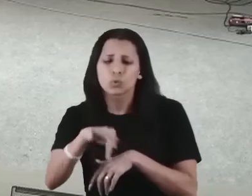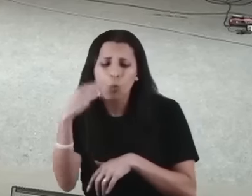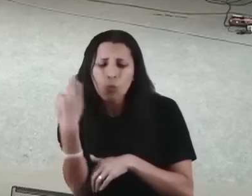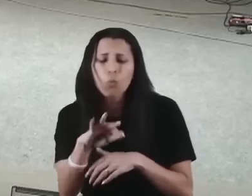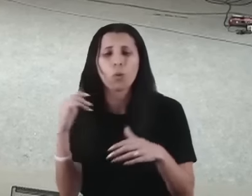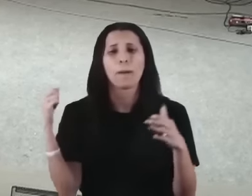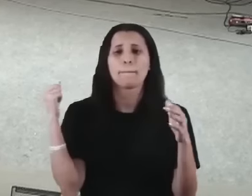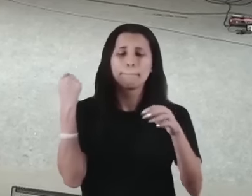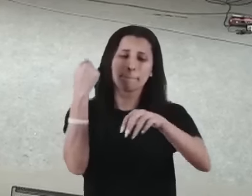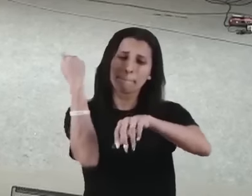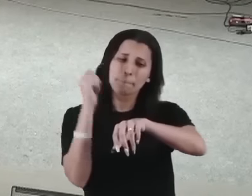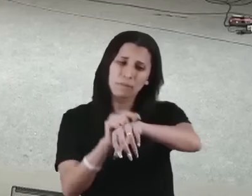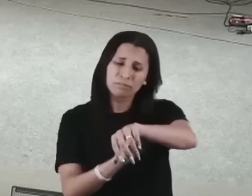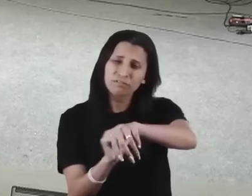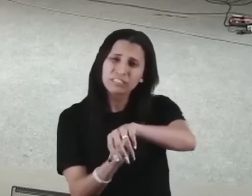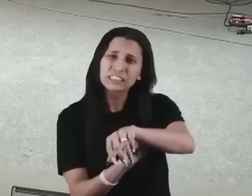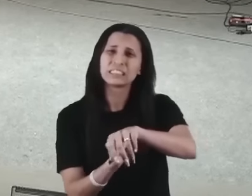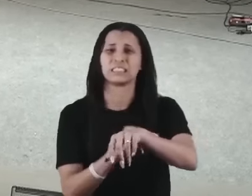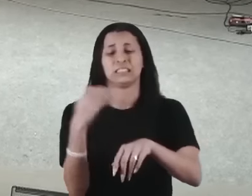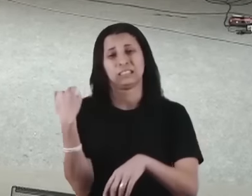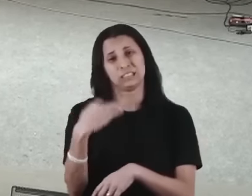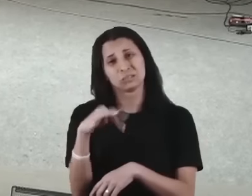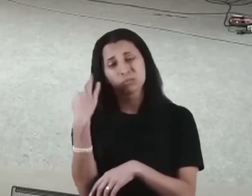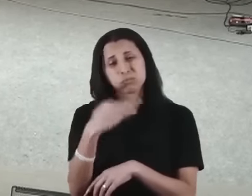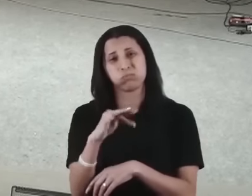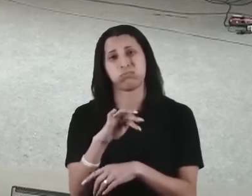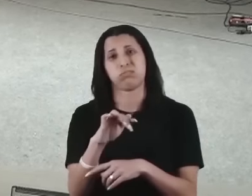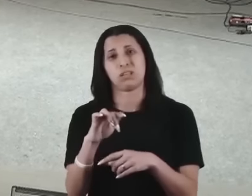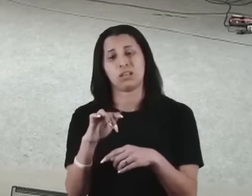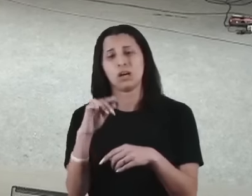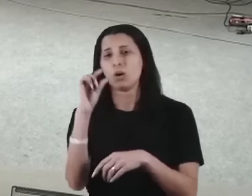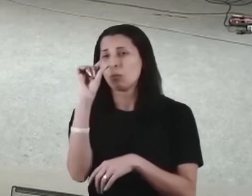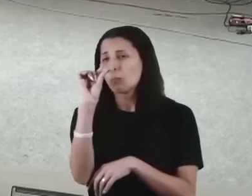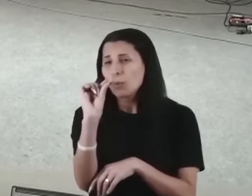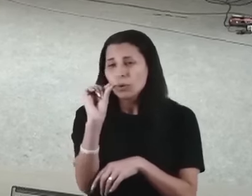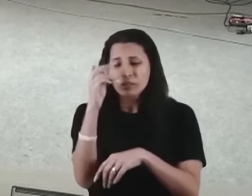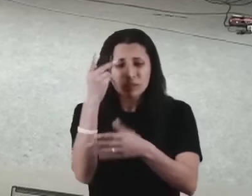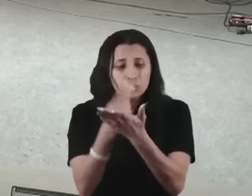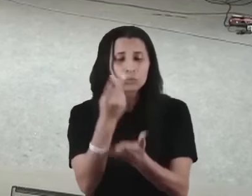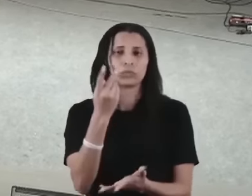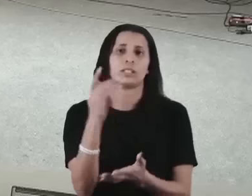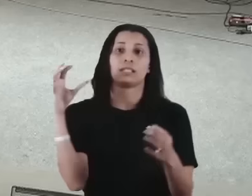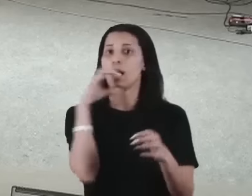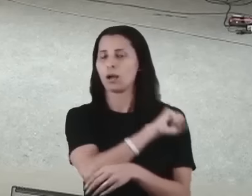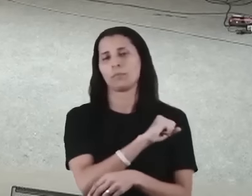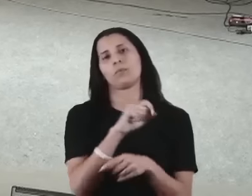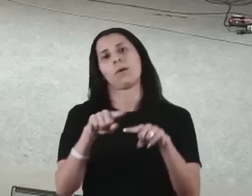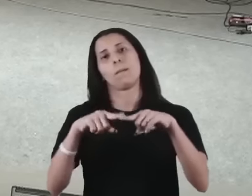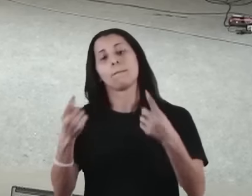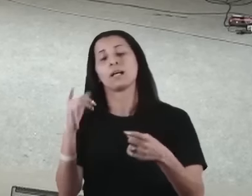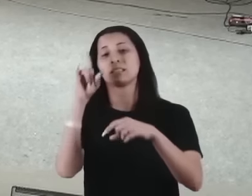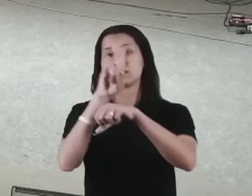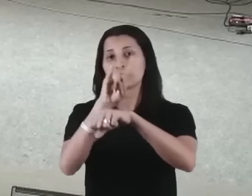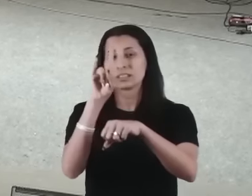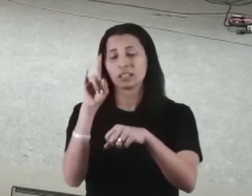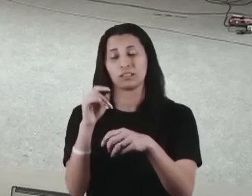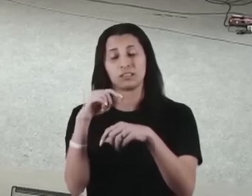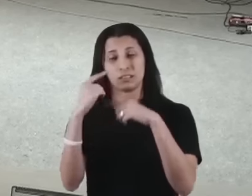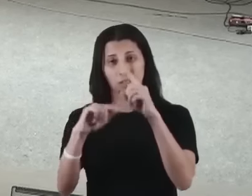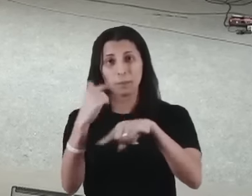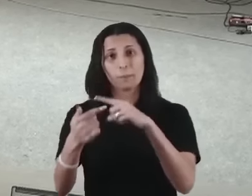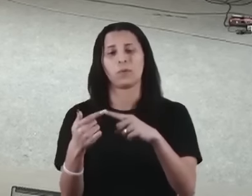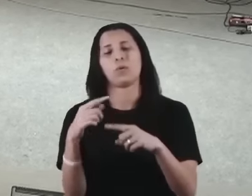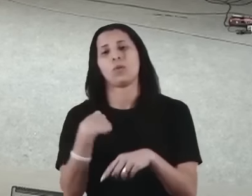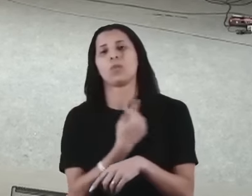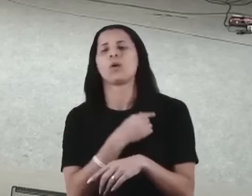o corte e leva a segundos para acontecer mas a recuperação pode levar meses a traição é assim pode ter levado uma hora